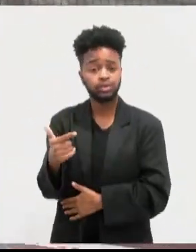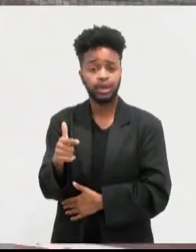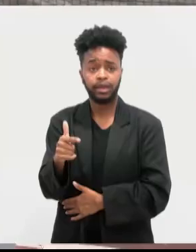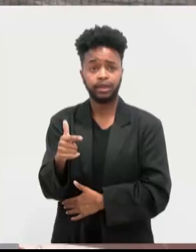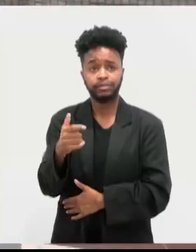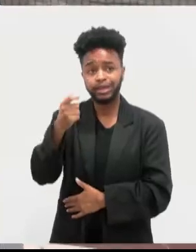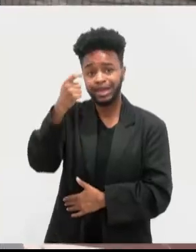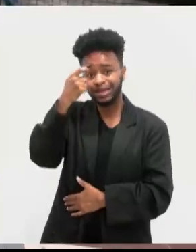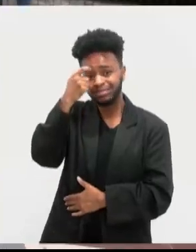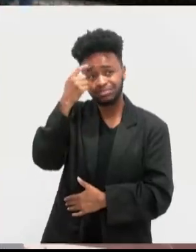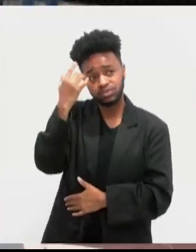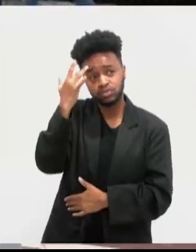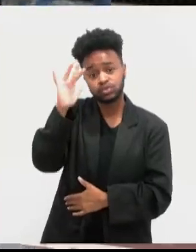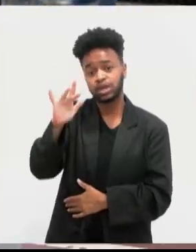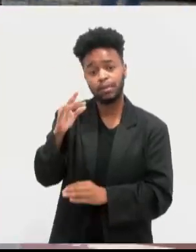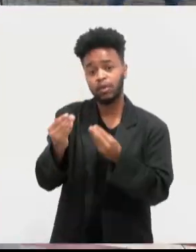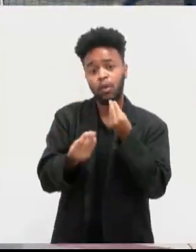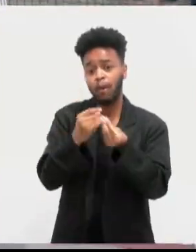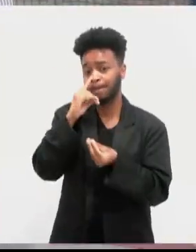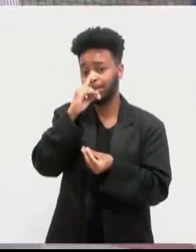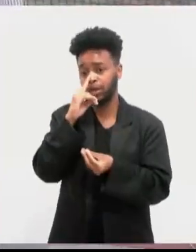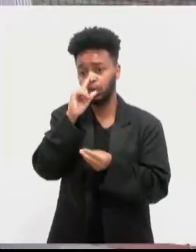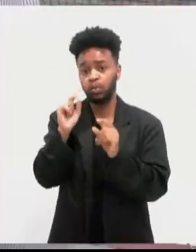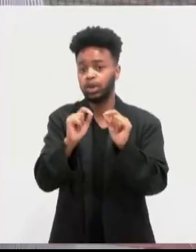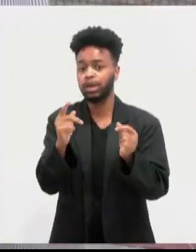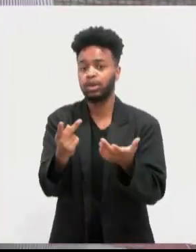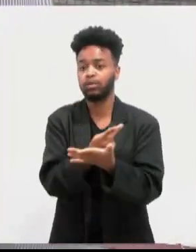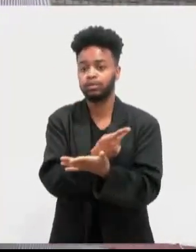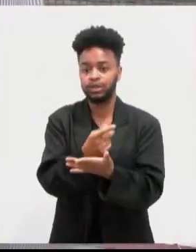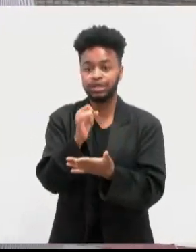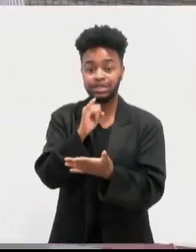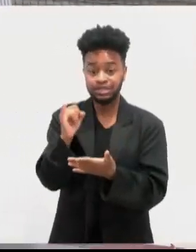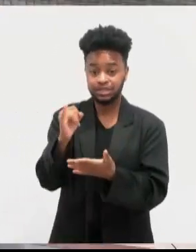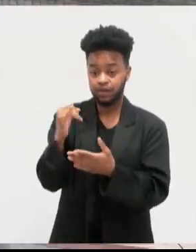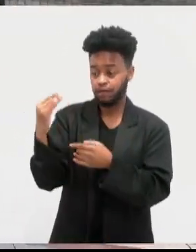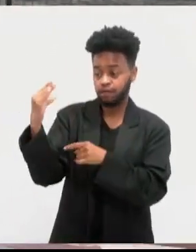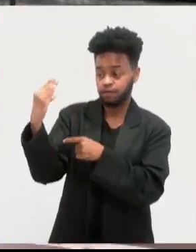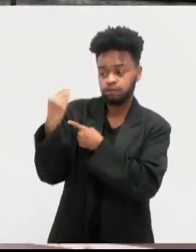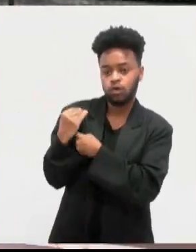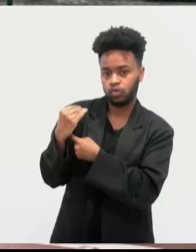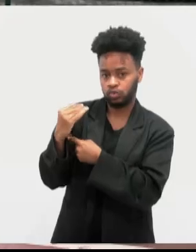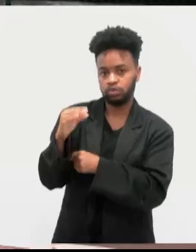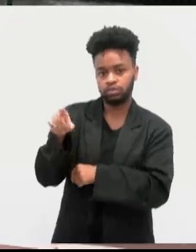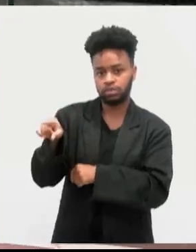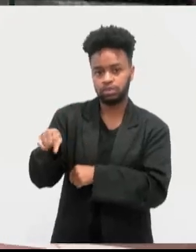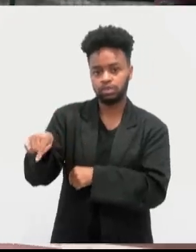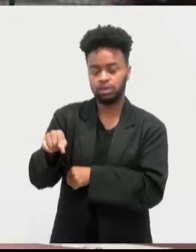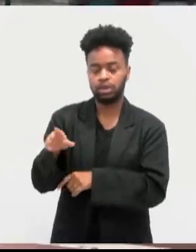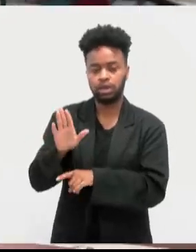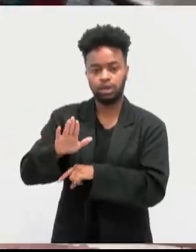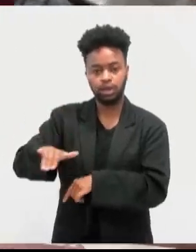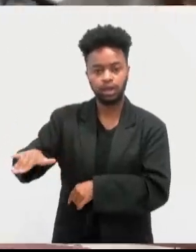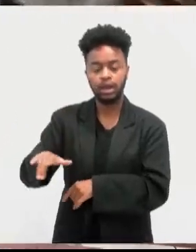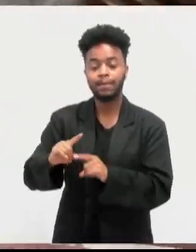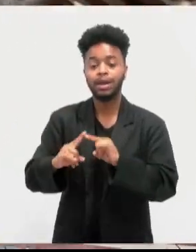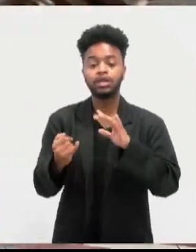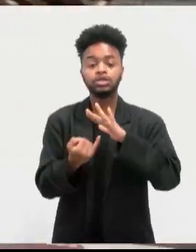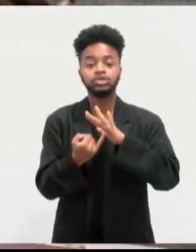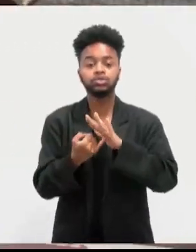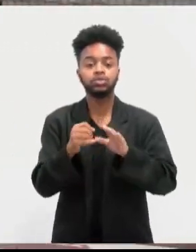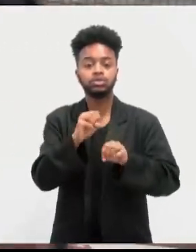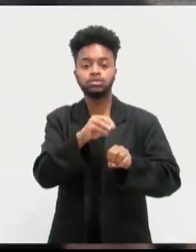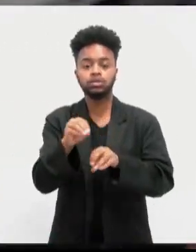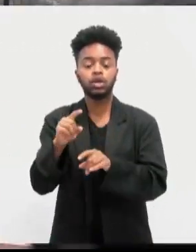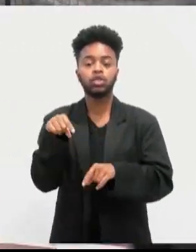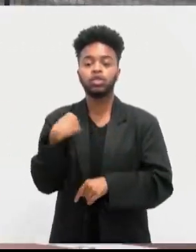a noção do perigo que pode acontecer quando você captura uma imagem de uma criança. E a instituição de ensino, por que a gente fala que